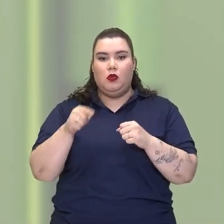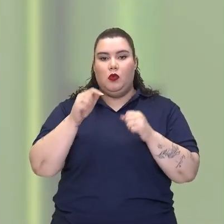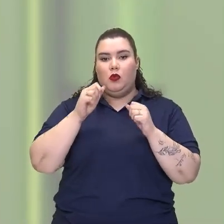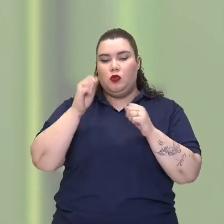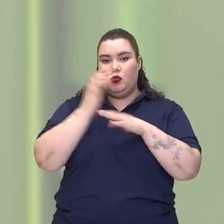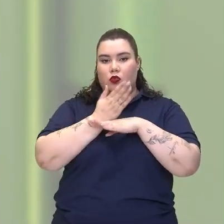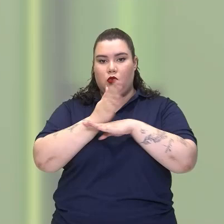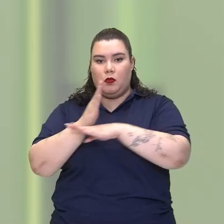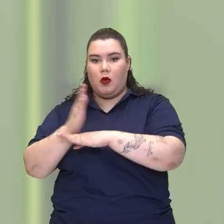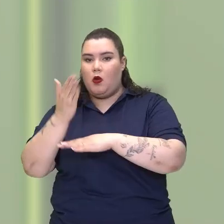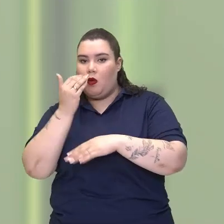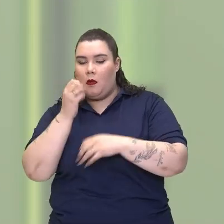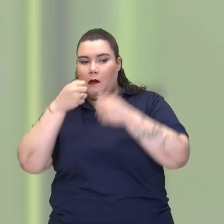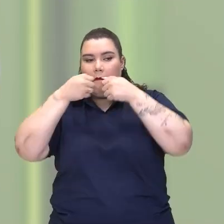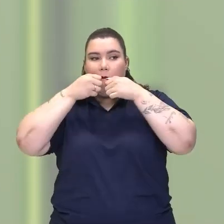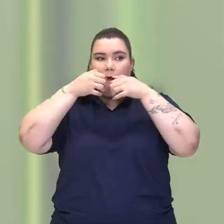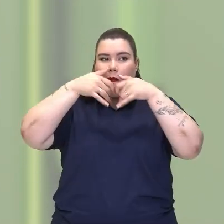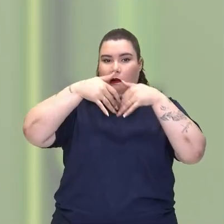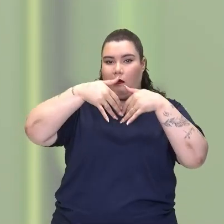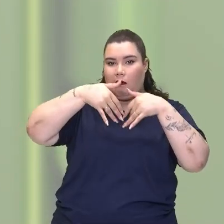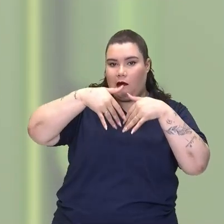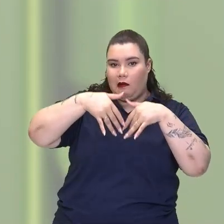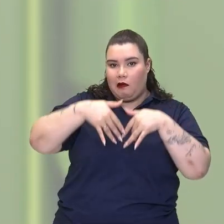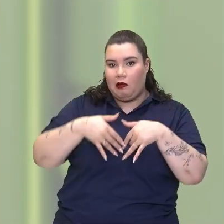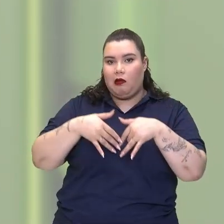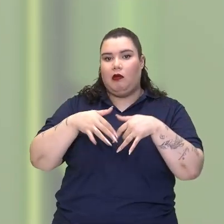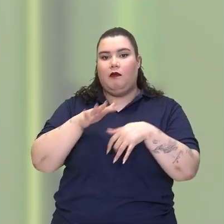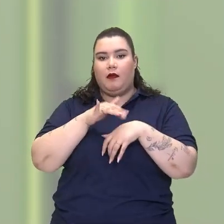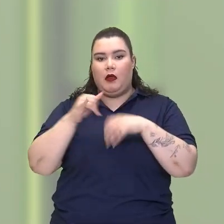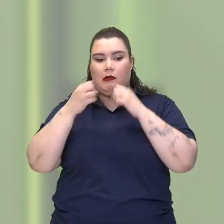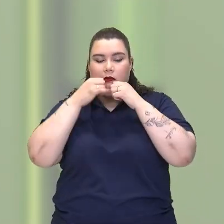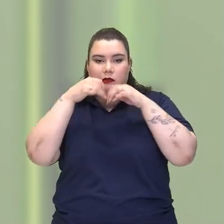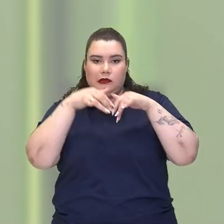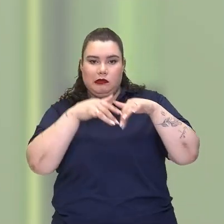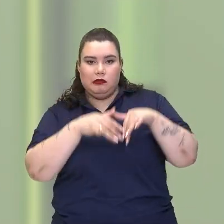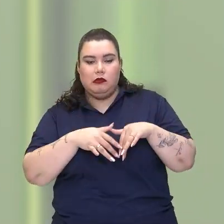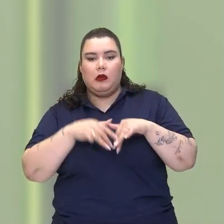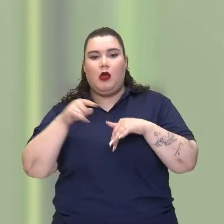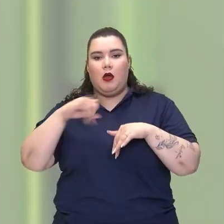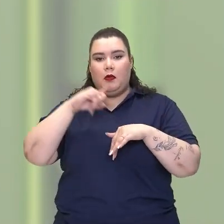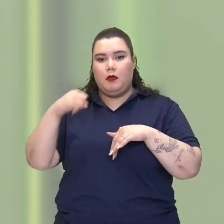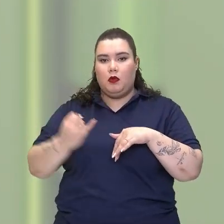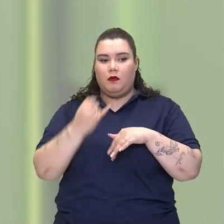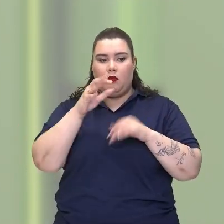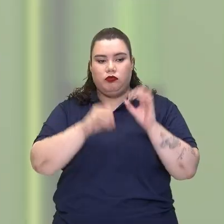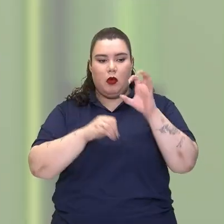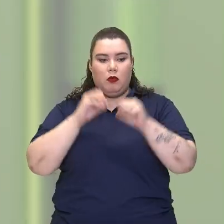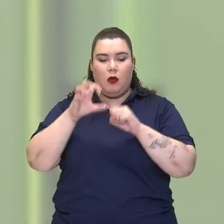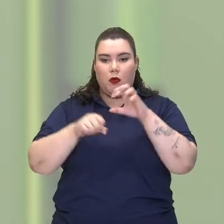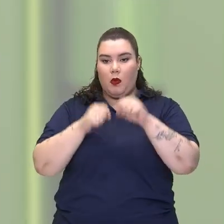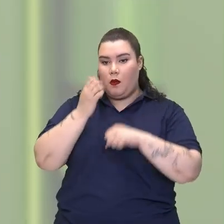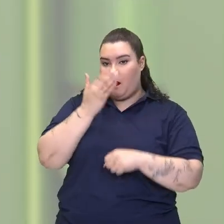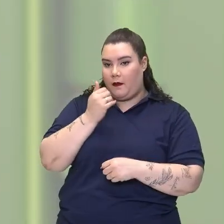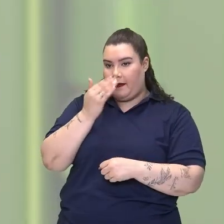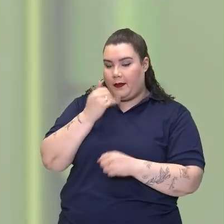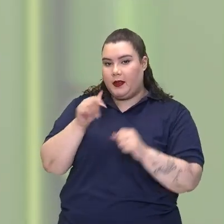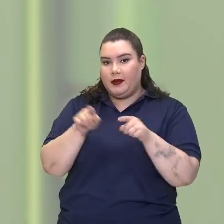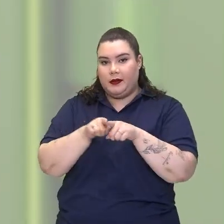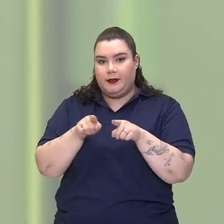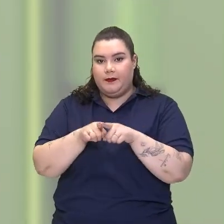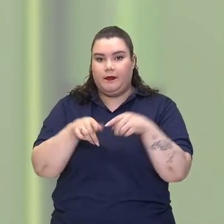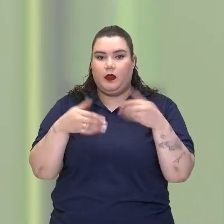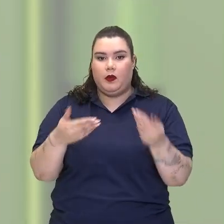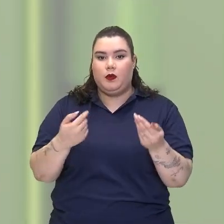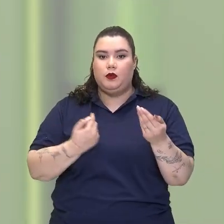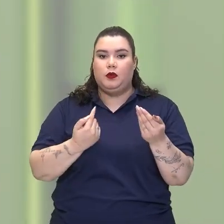né, aqueles restos alimentares que vai ali soltando, ela vai se aproveitando e se alimentando. Né? Então, a gente observa